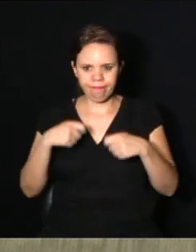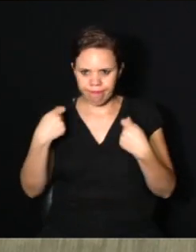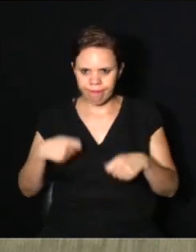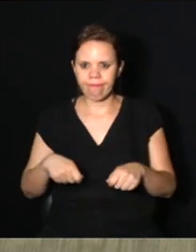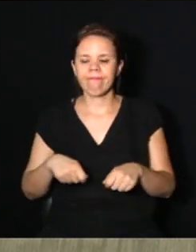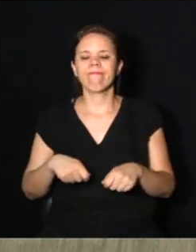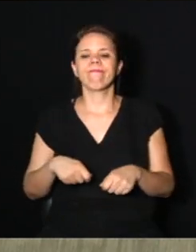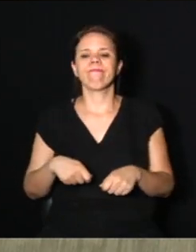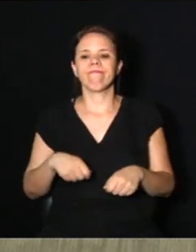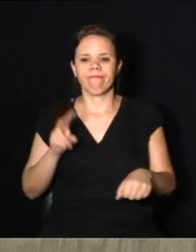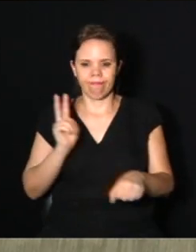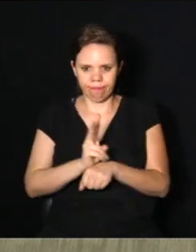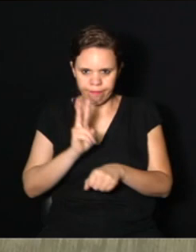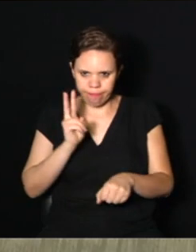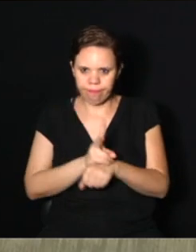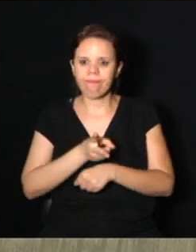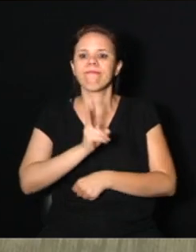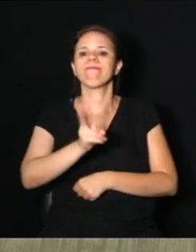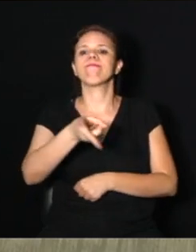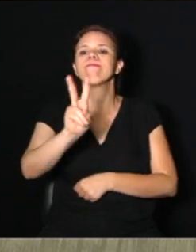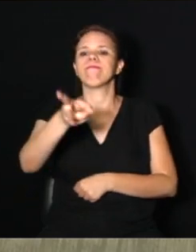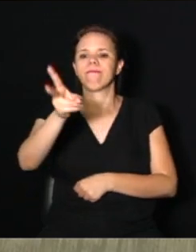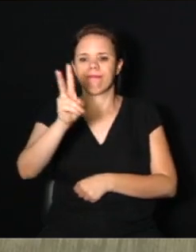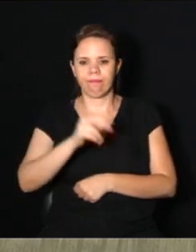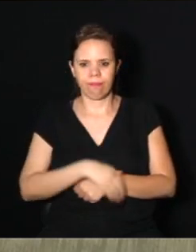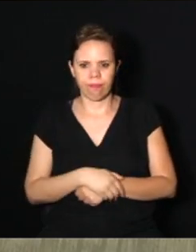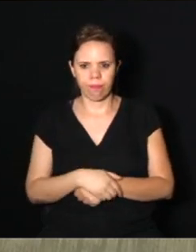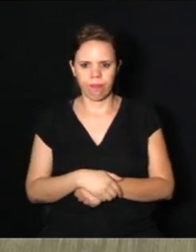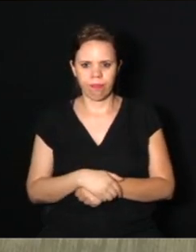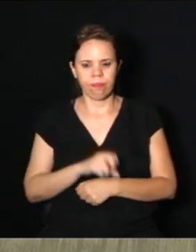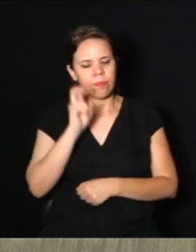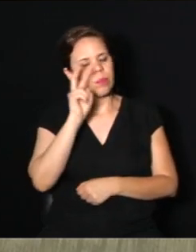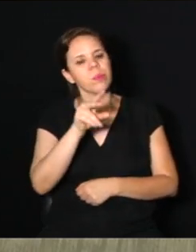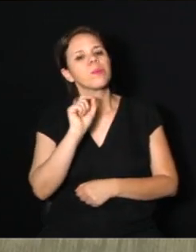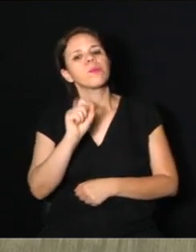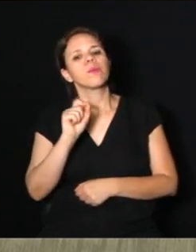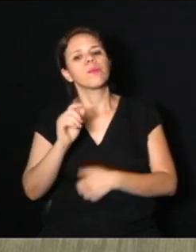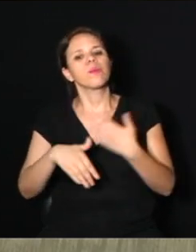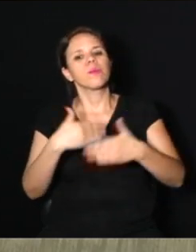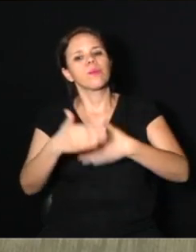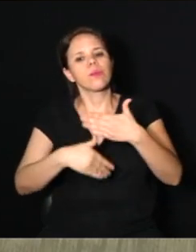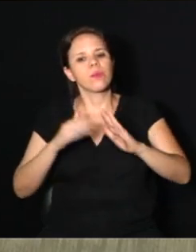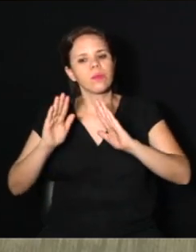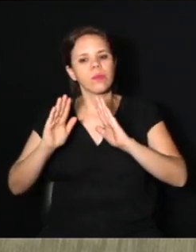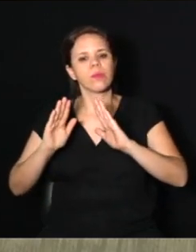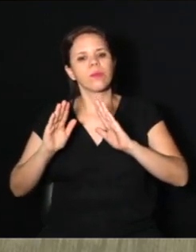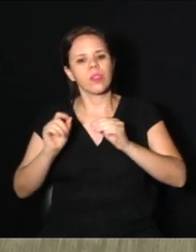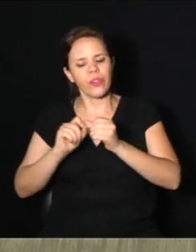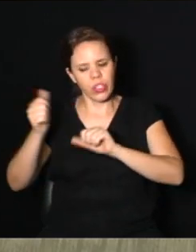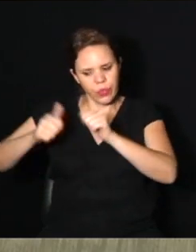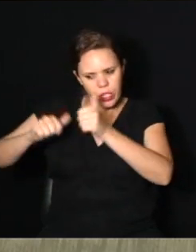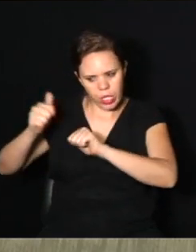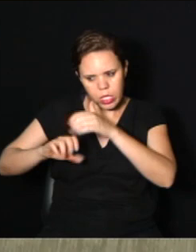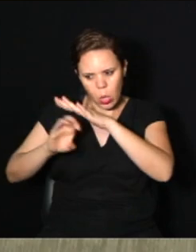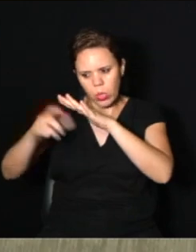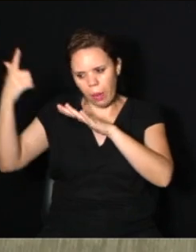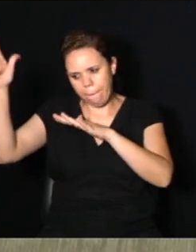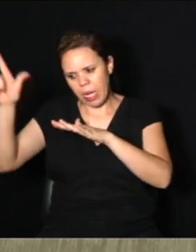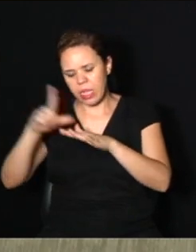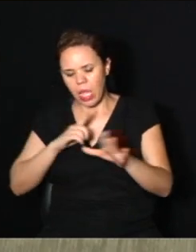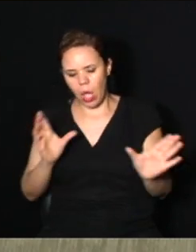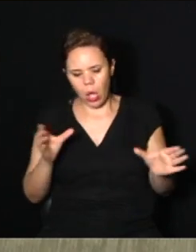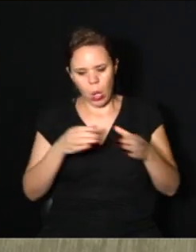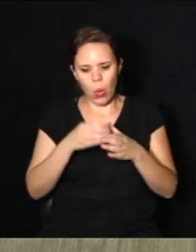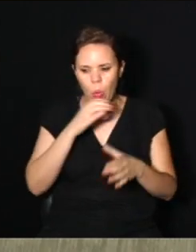que precisam de cuidado permanente. A gente viu que o processo de licitação foi feito às pressas, tanto que tem um